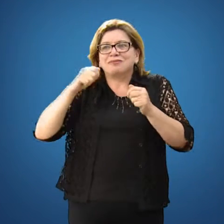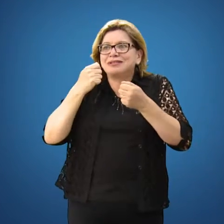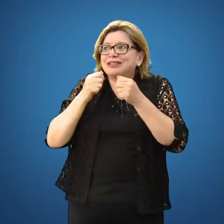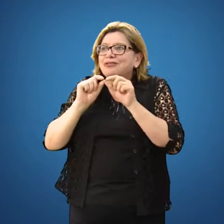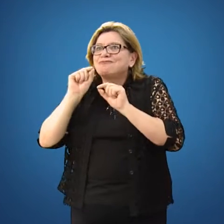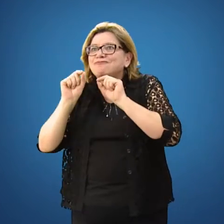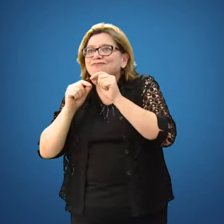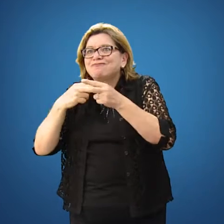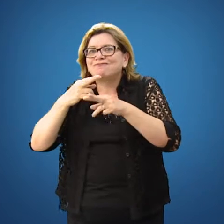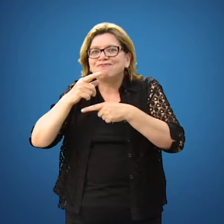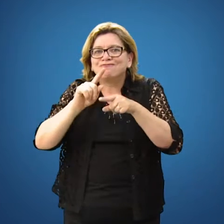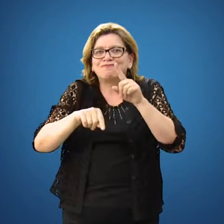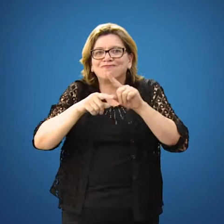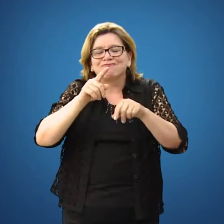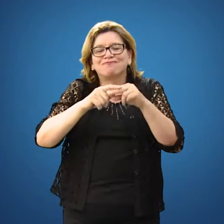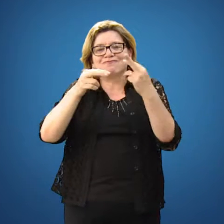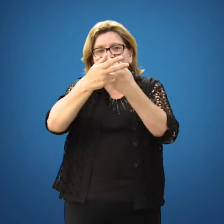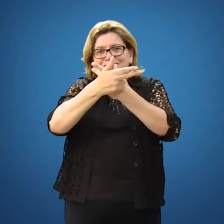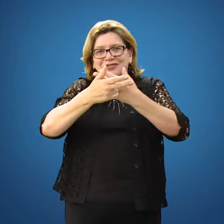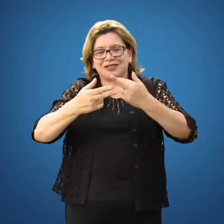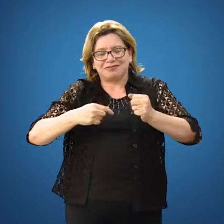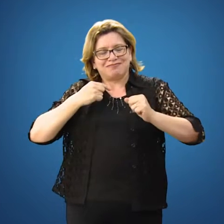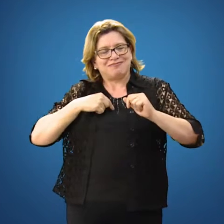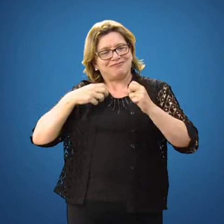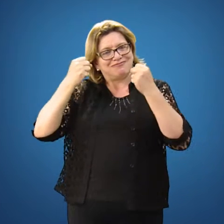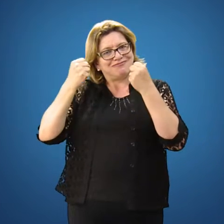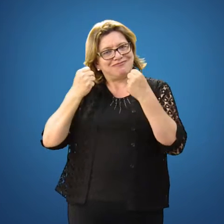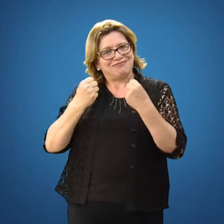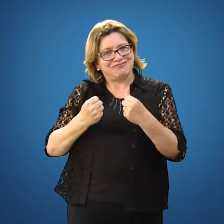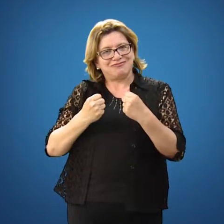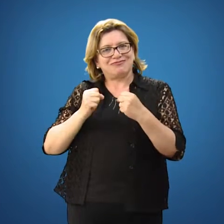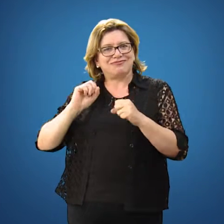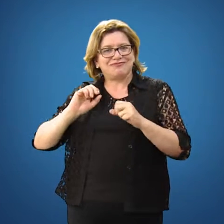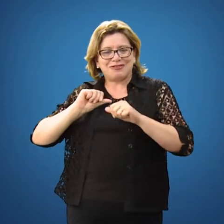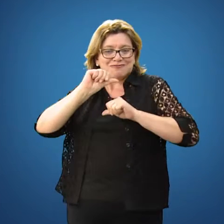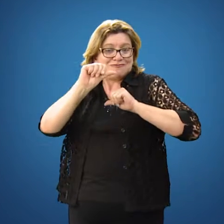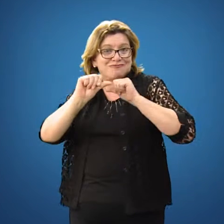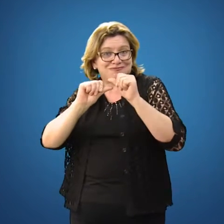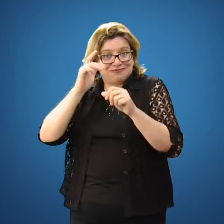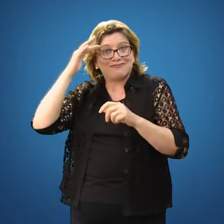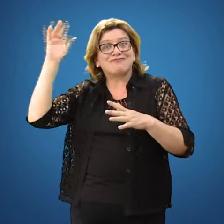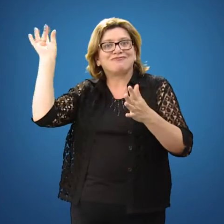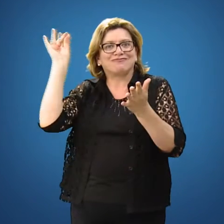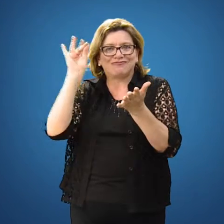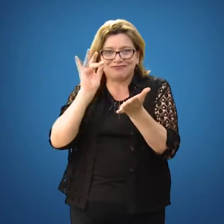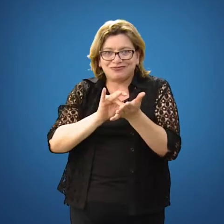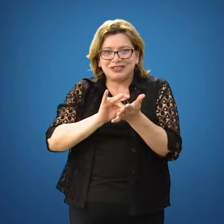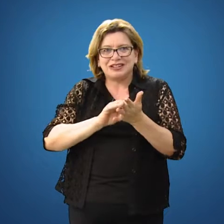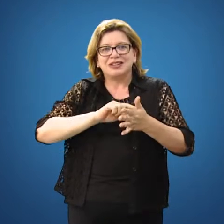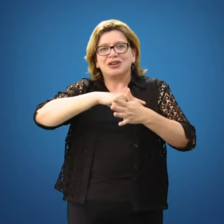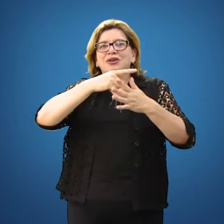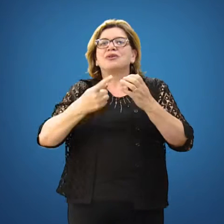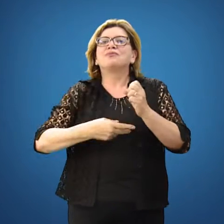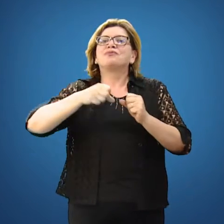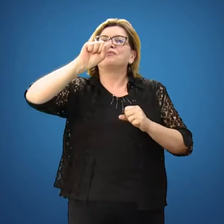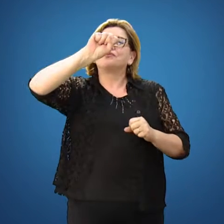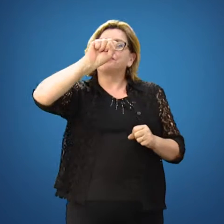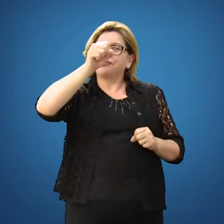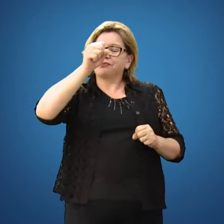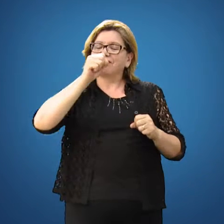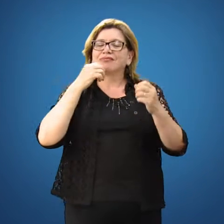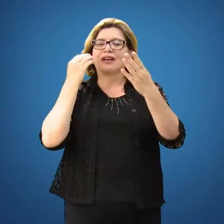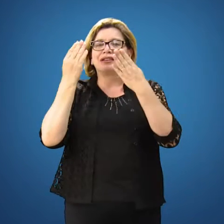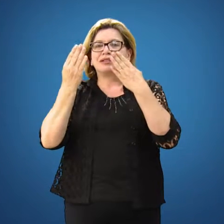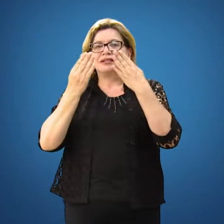necessários para garantir essa tua prática do sonho. Bom, e a etapa 8 é a análise